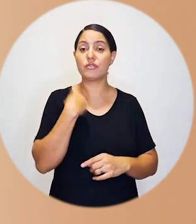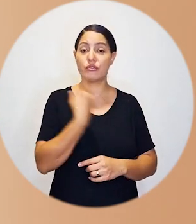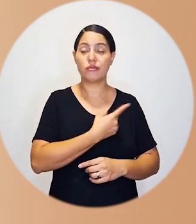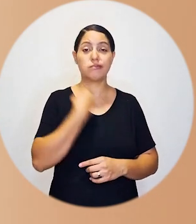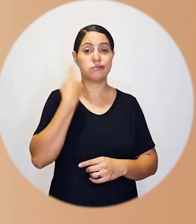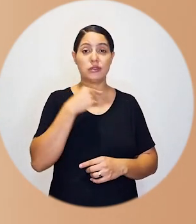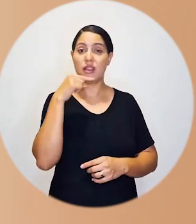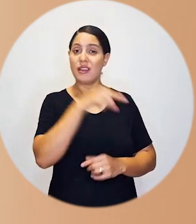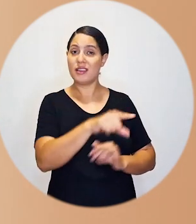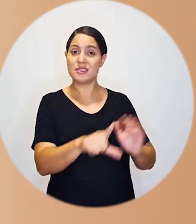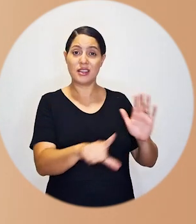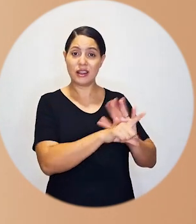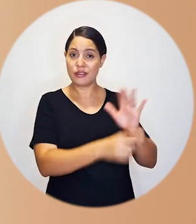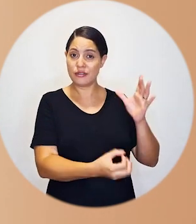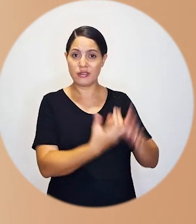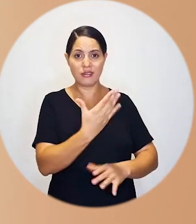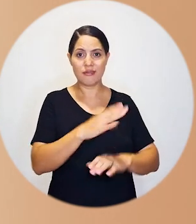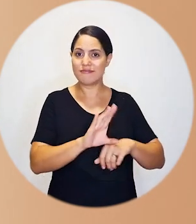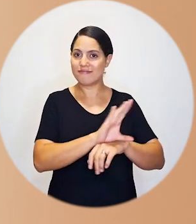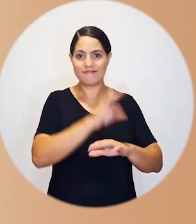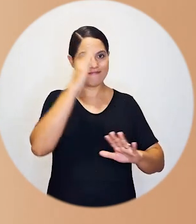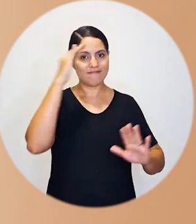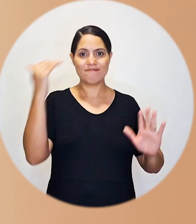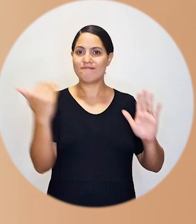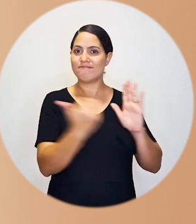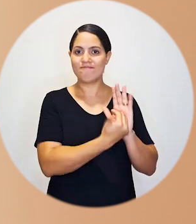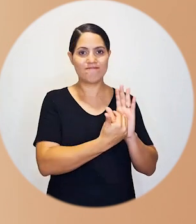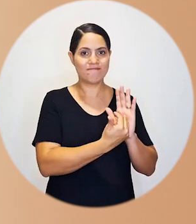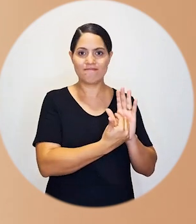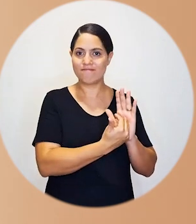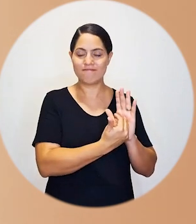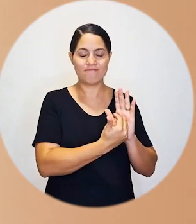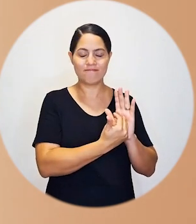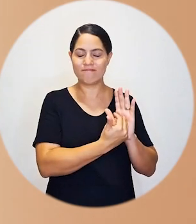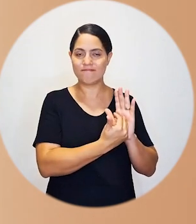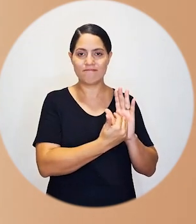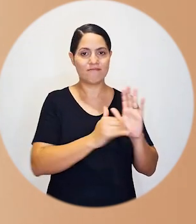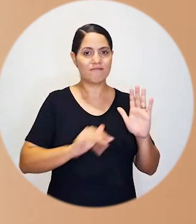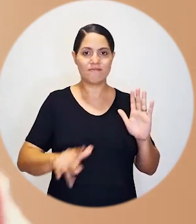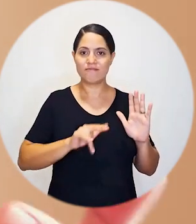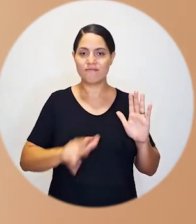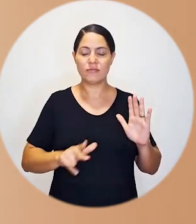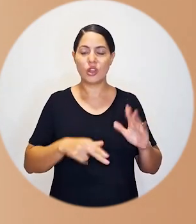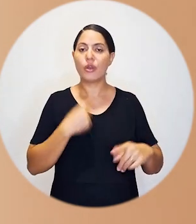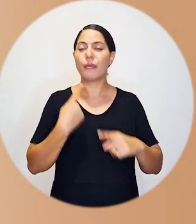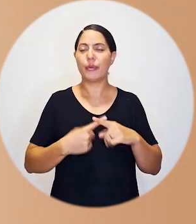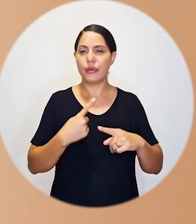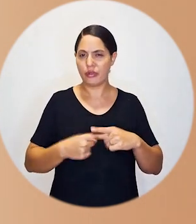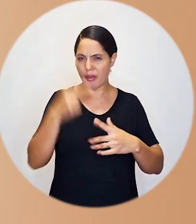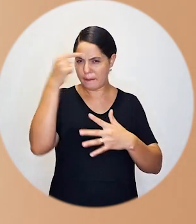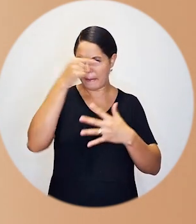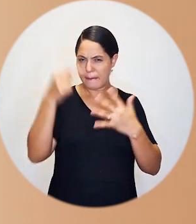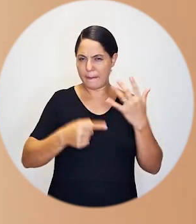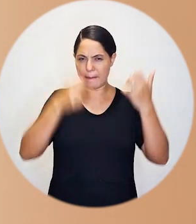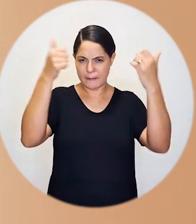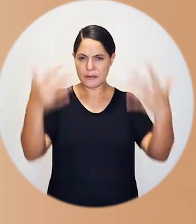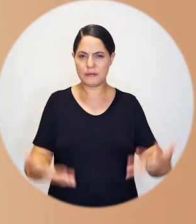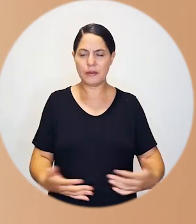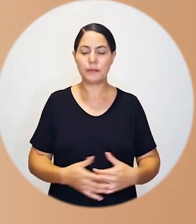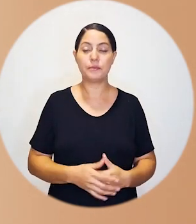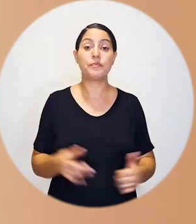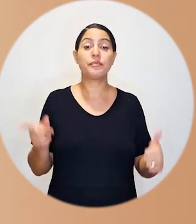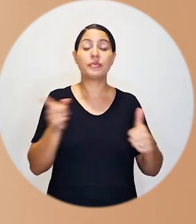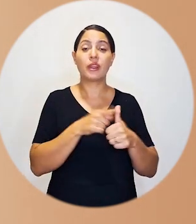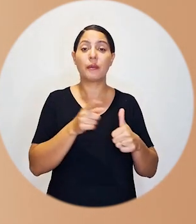advocacia, essa lei é inconstitucional, ela padece de constitucionalidade. Sobre quais aspectos? Eu passo a explicar.